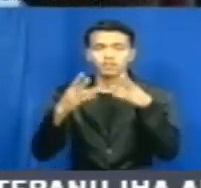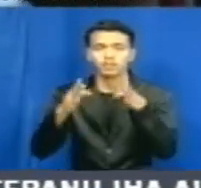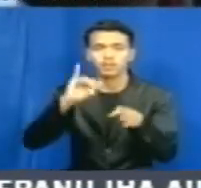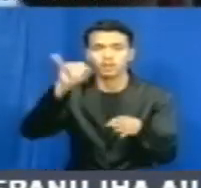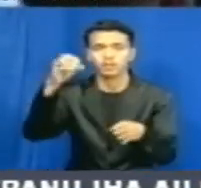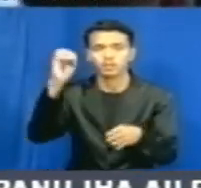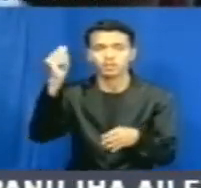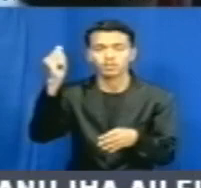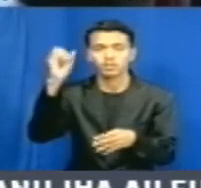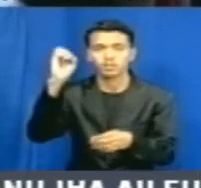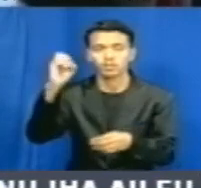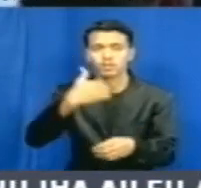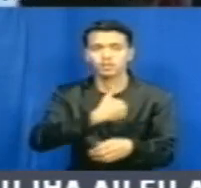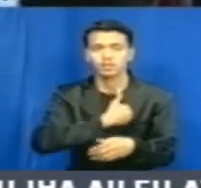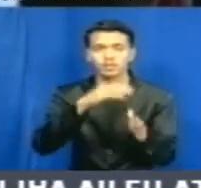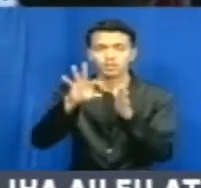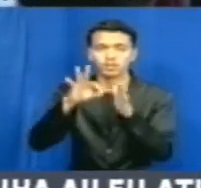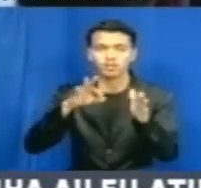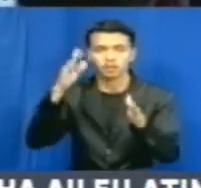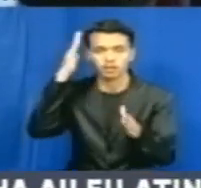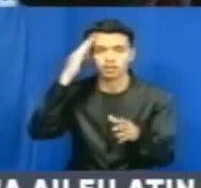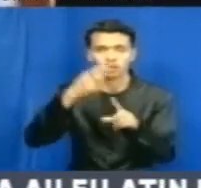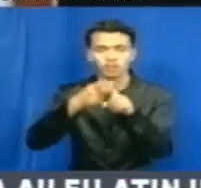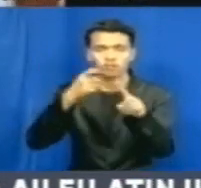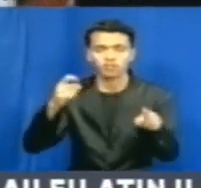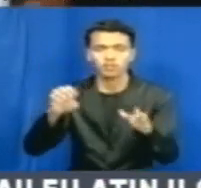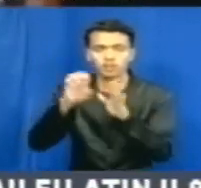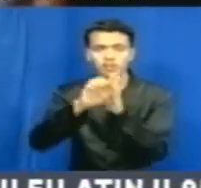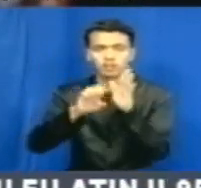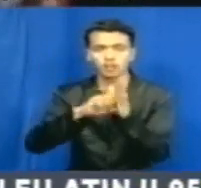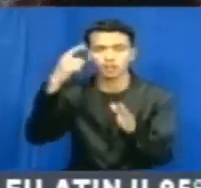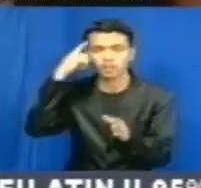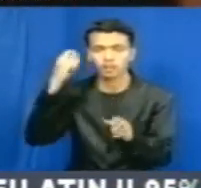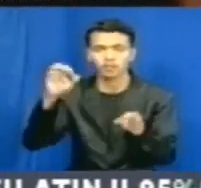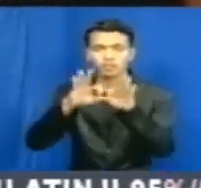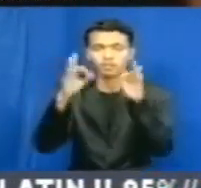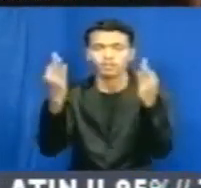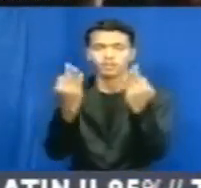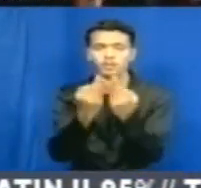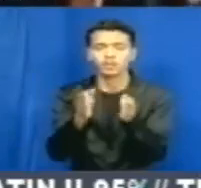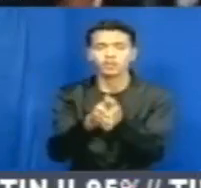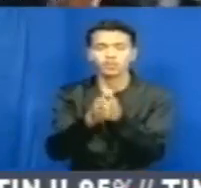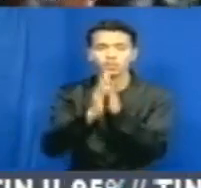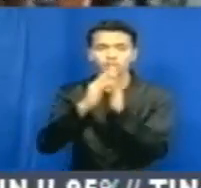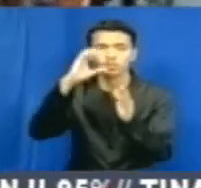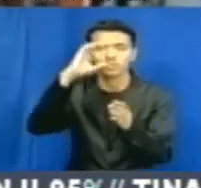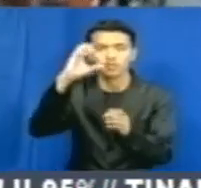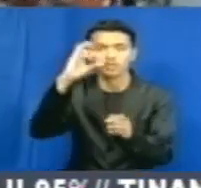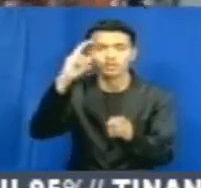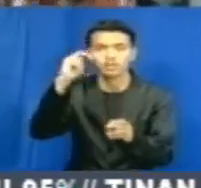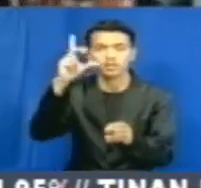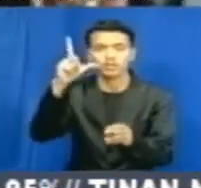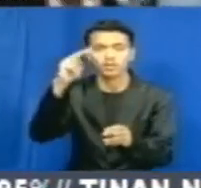de Jesus Naisege, será o retan reconhecimento hos Estado, tamba ne família saudoso hos ba Conselho Combatentes Libertação